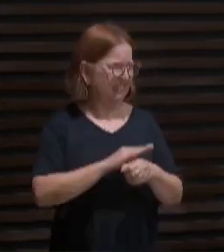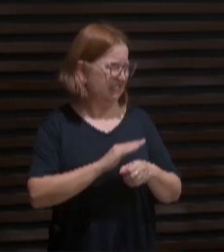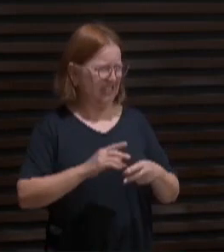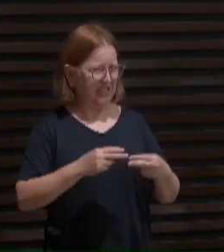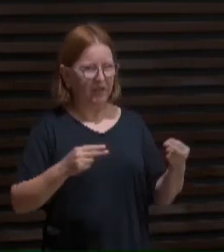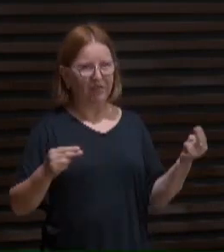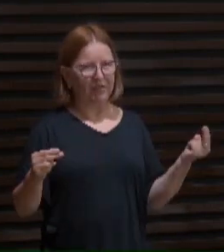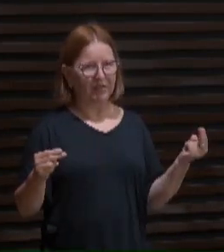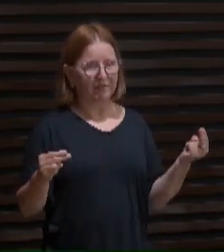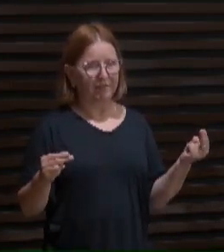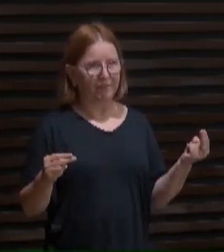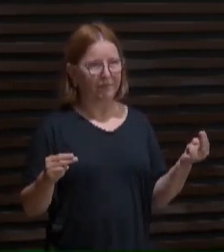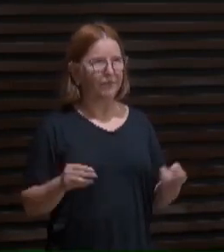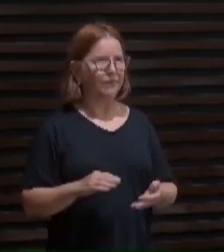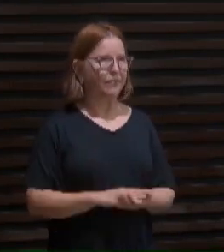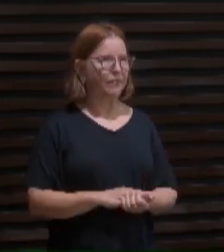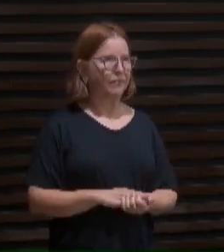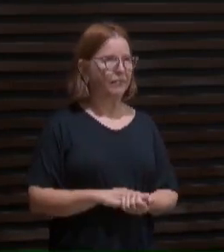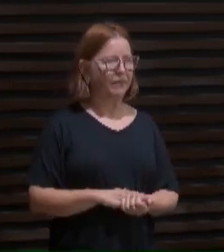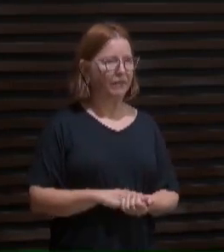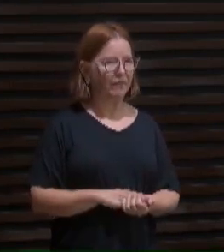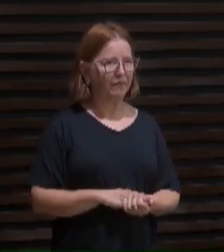parafernália. Mas cadê Jesus?